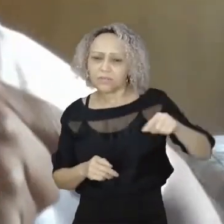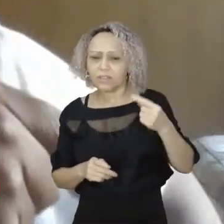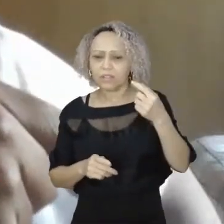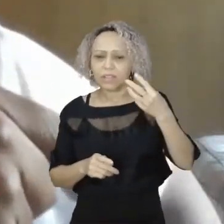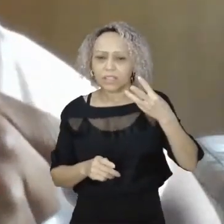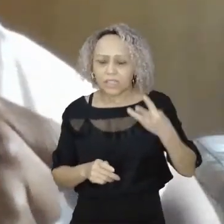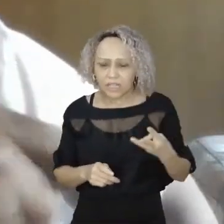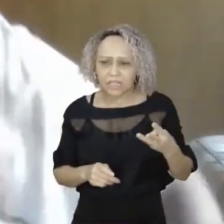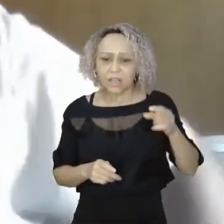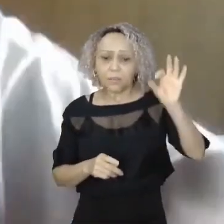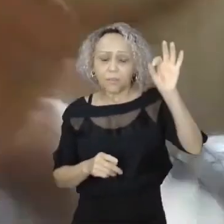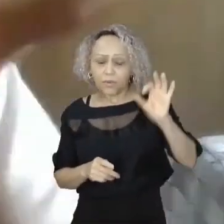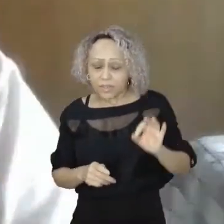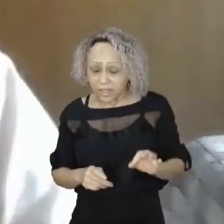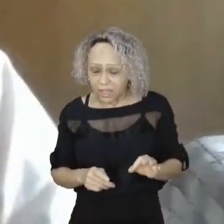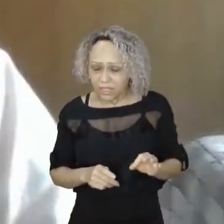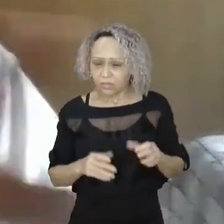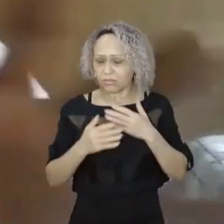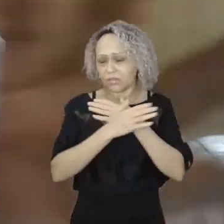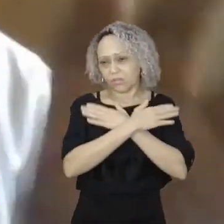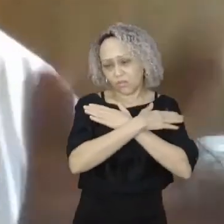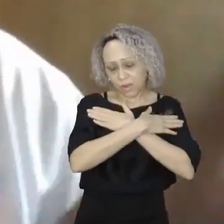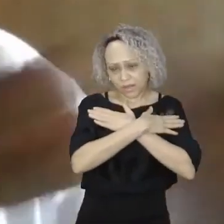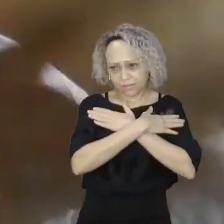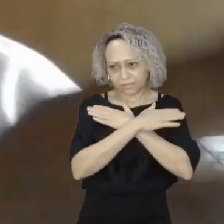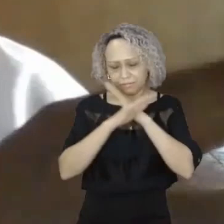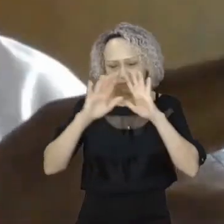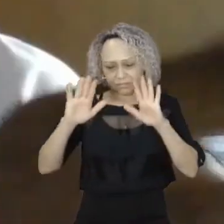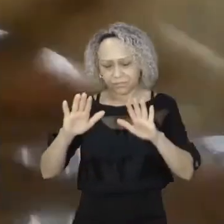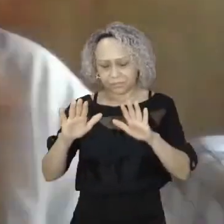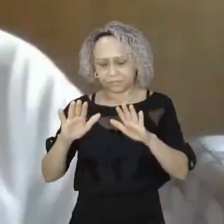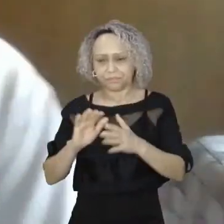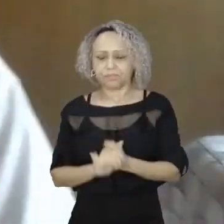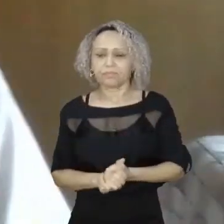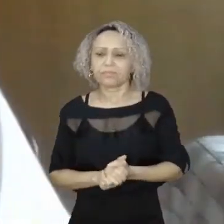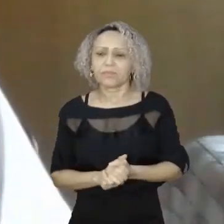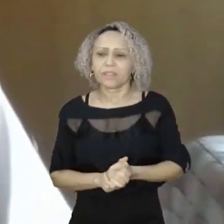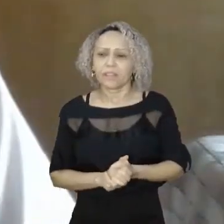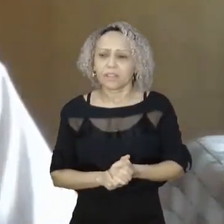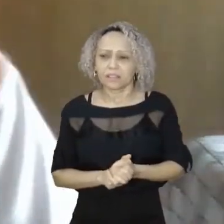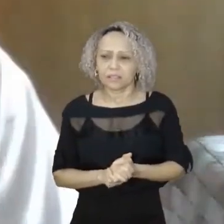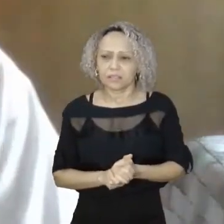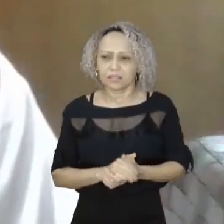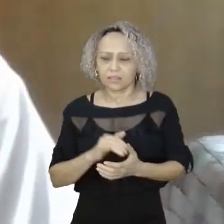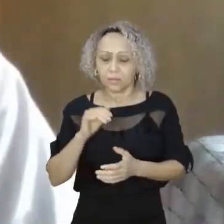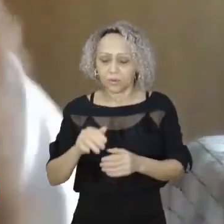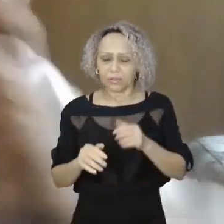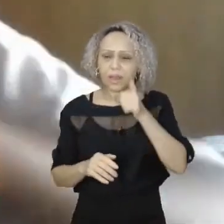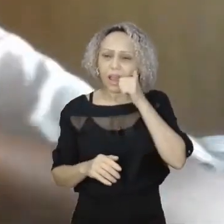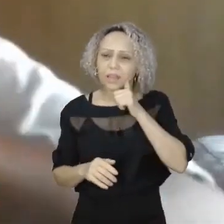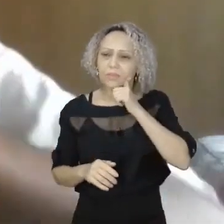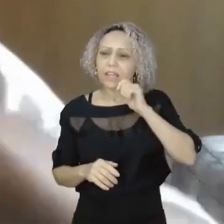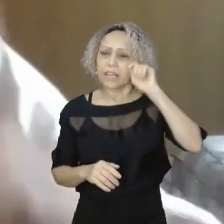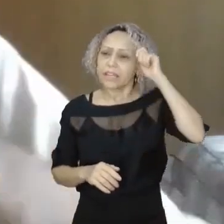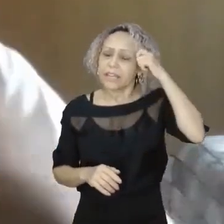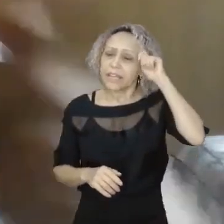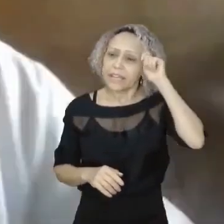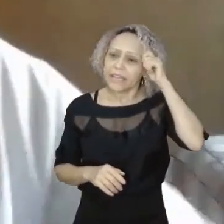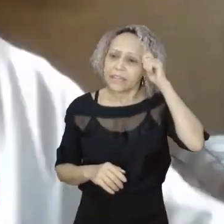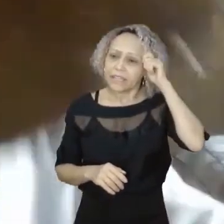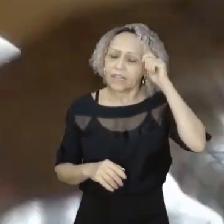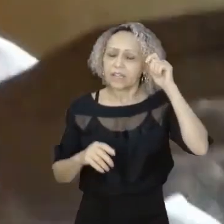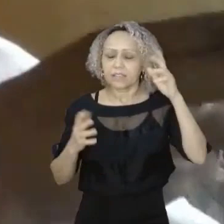agora de 2023. Então, eu estou dizendo que a taxa de desocupação, por exemplo, das mulheres negras era o